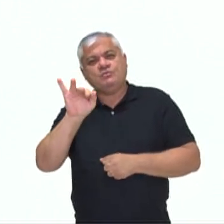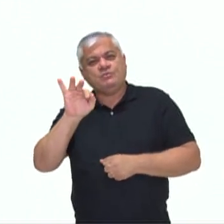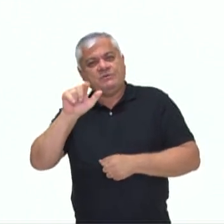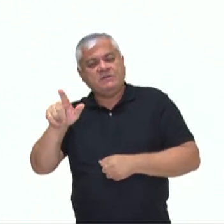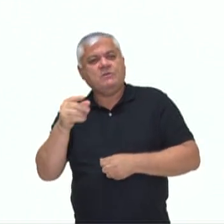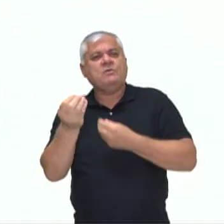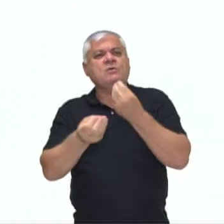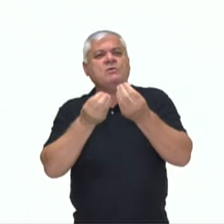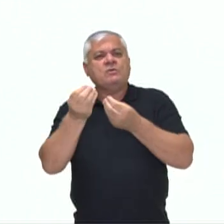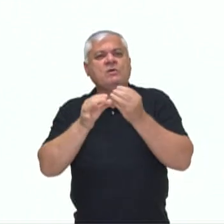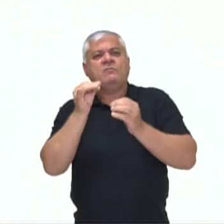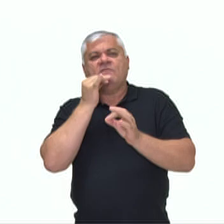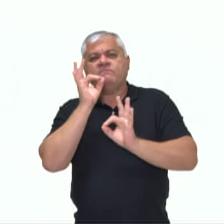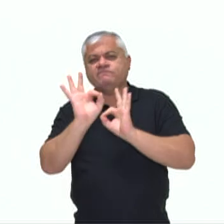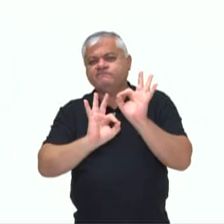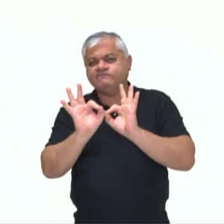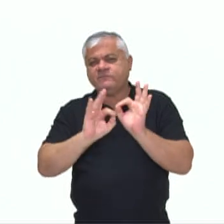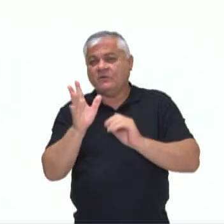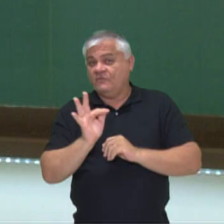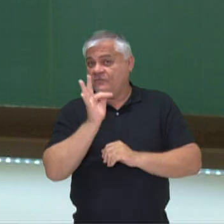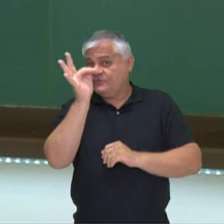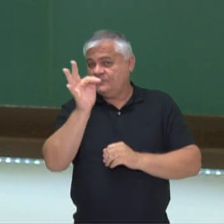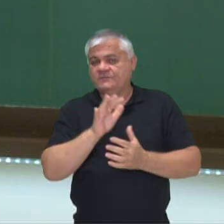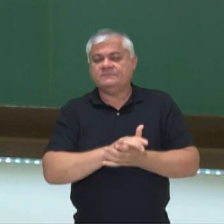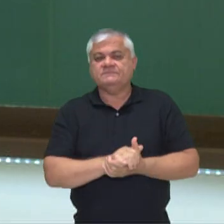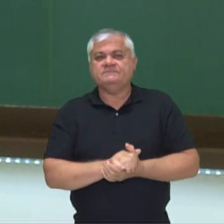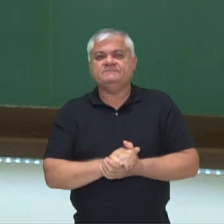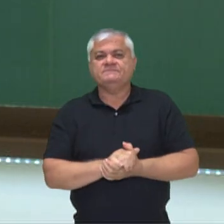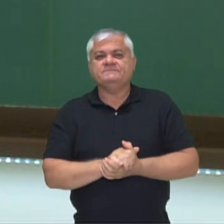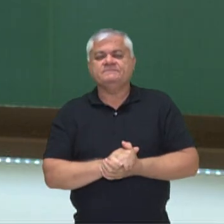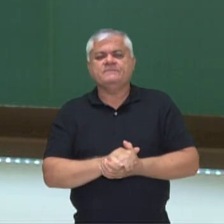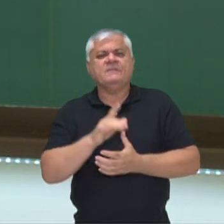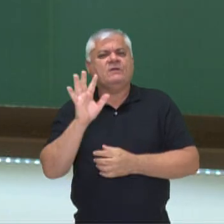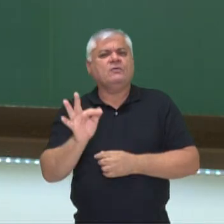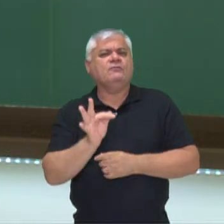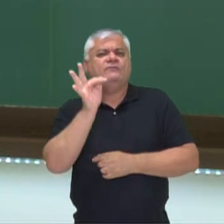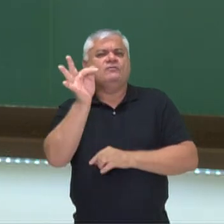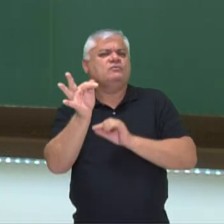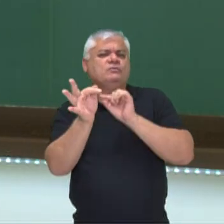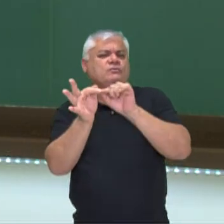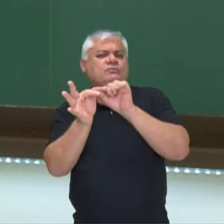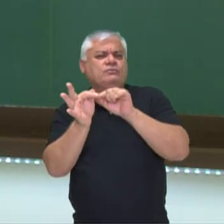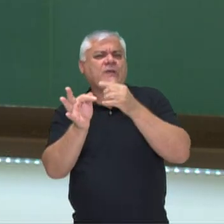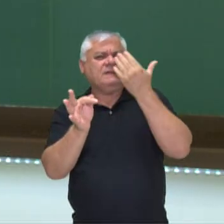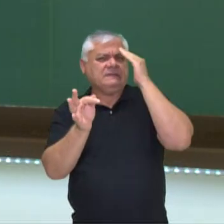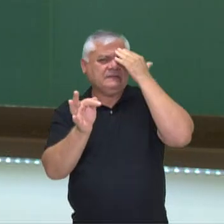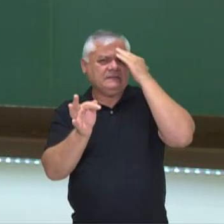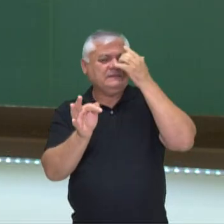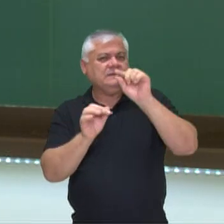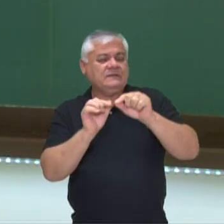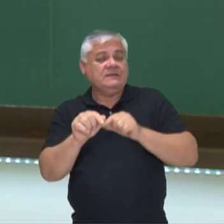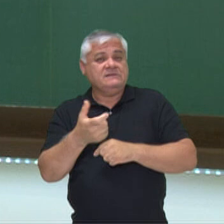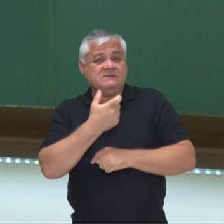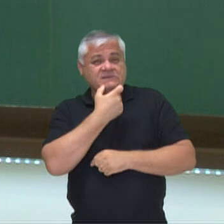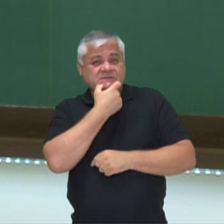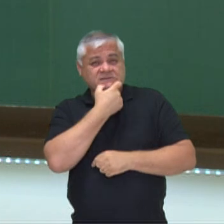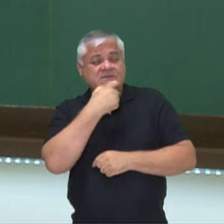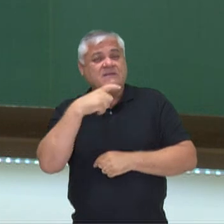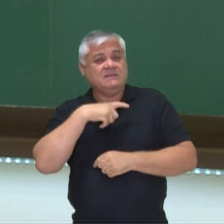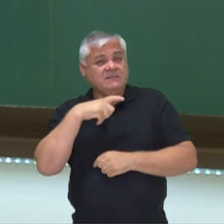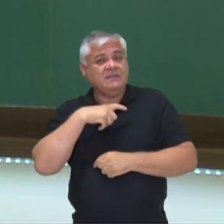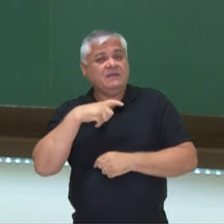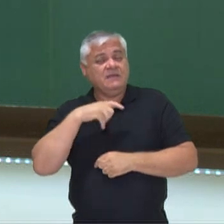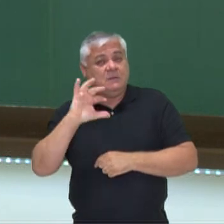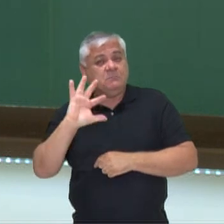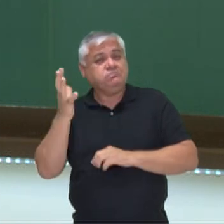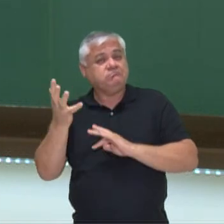expectativas e fazer previsões. Quando nós falamos sobre o futuro, é importante entender que no inglês existem situações